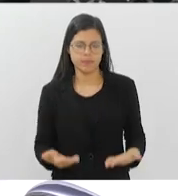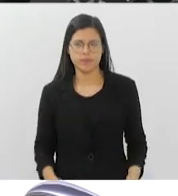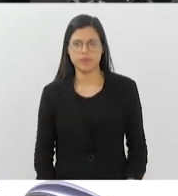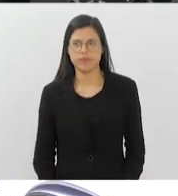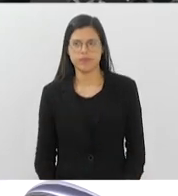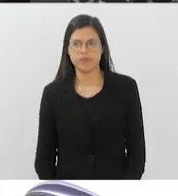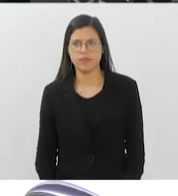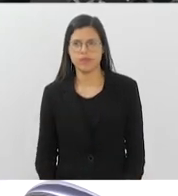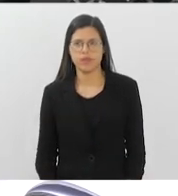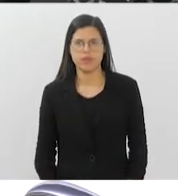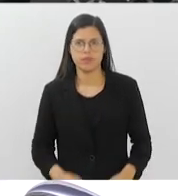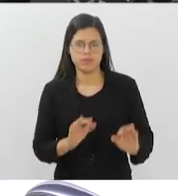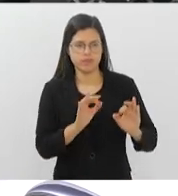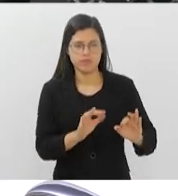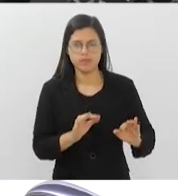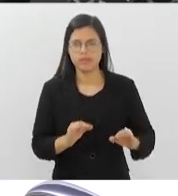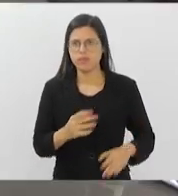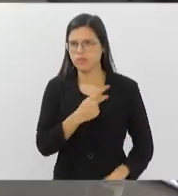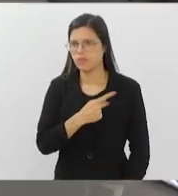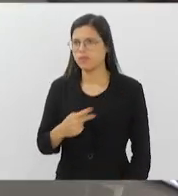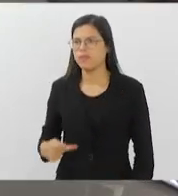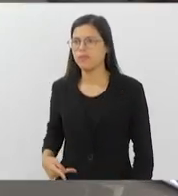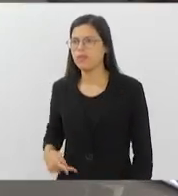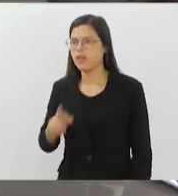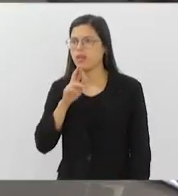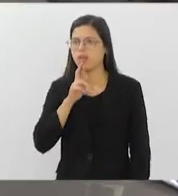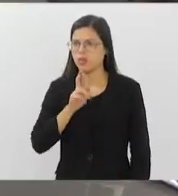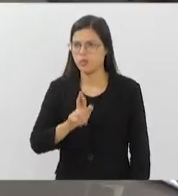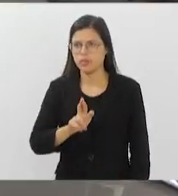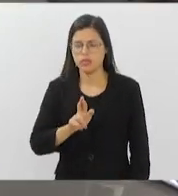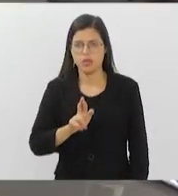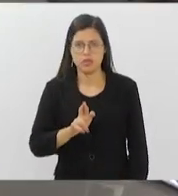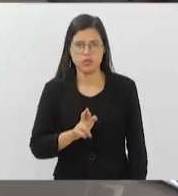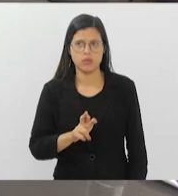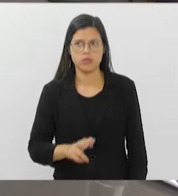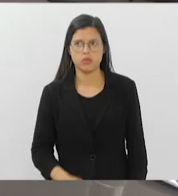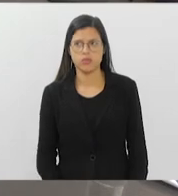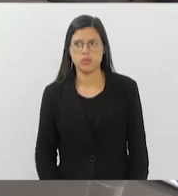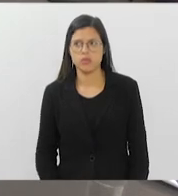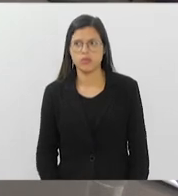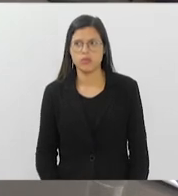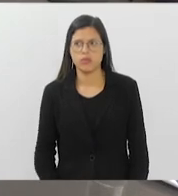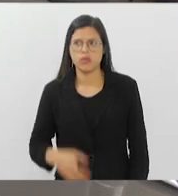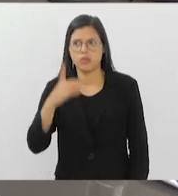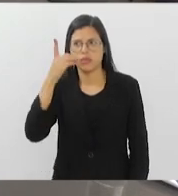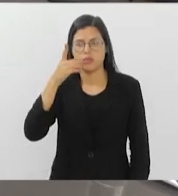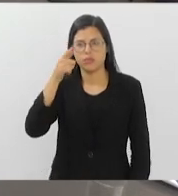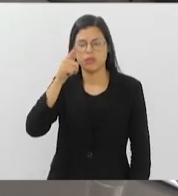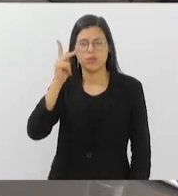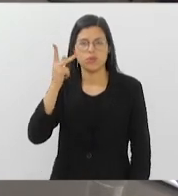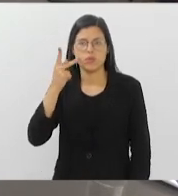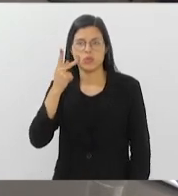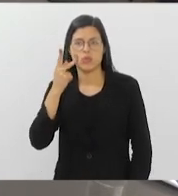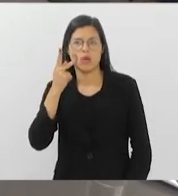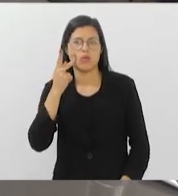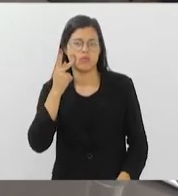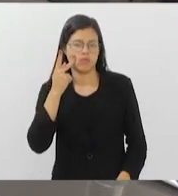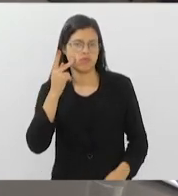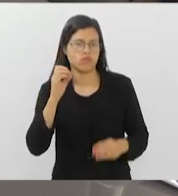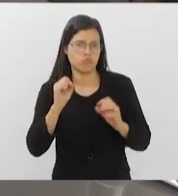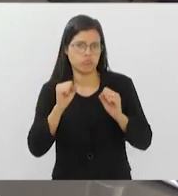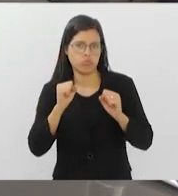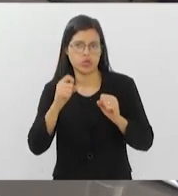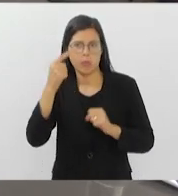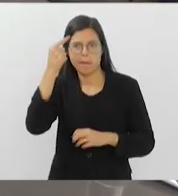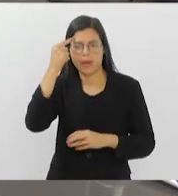certo. É, presidente, respondendo aqui com o Luiz Paulo, a gente pode, então, pensar em